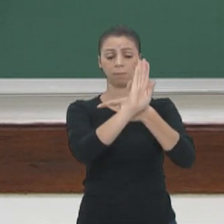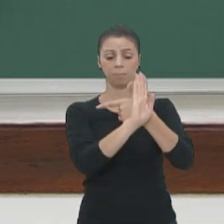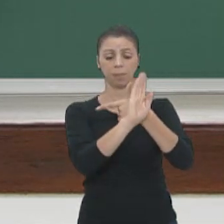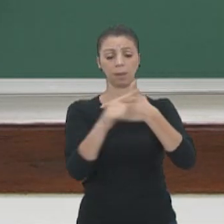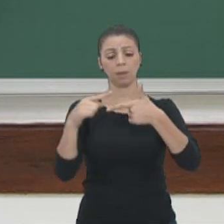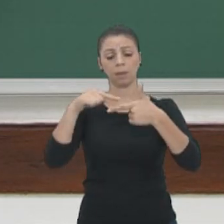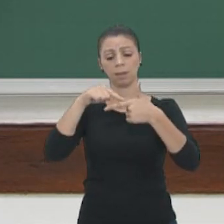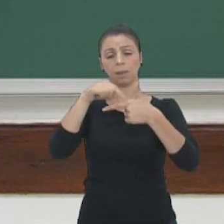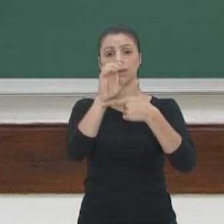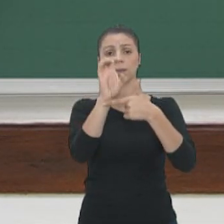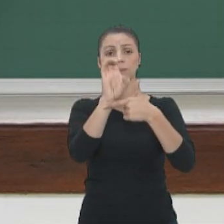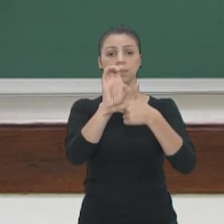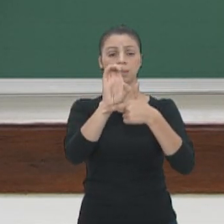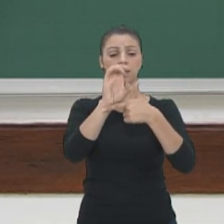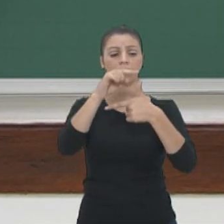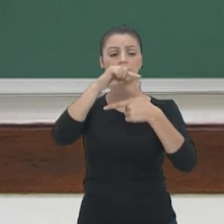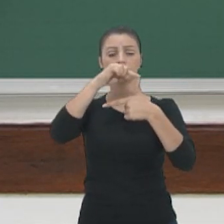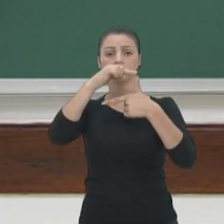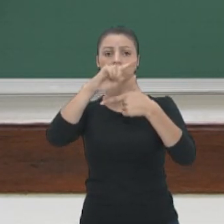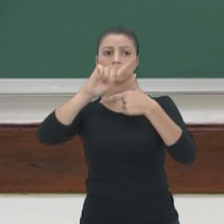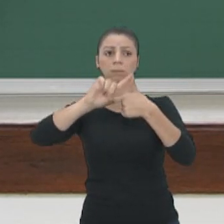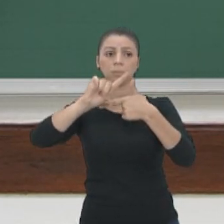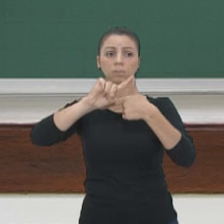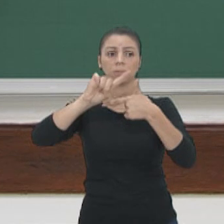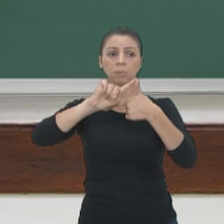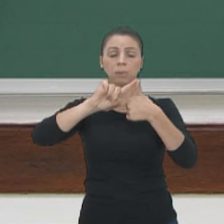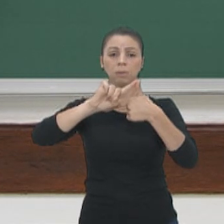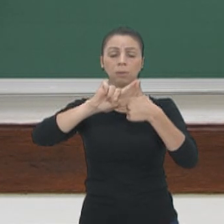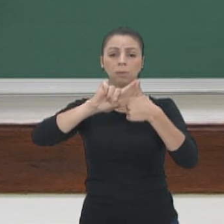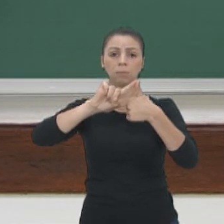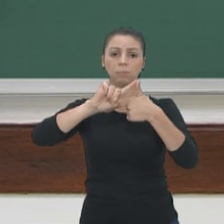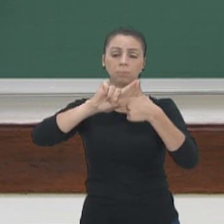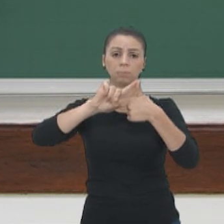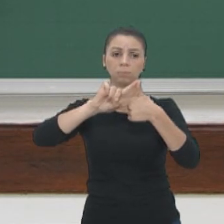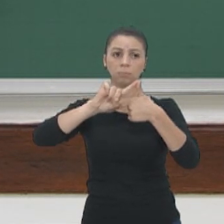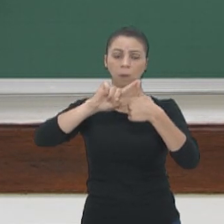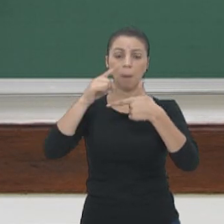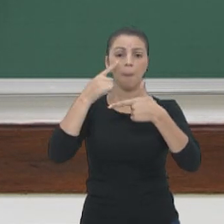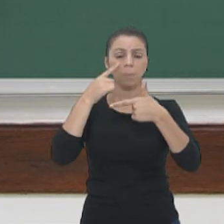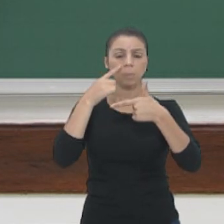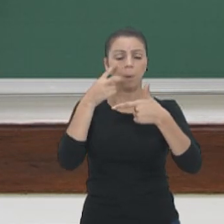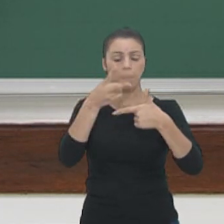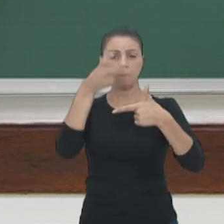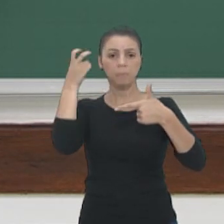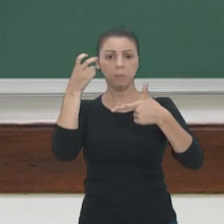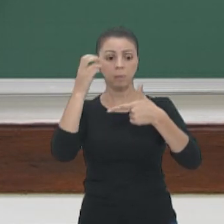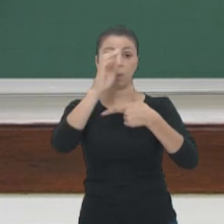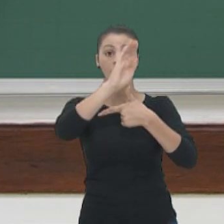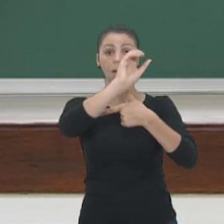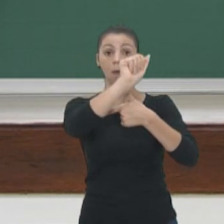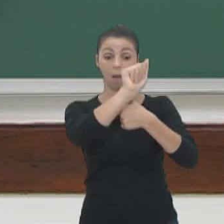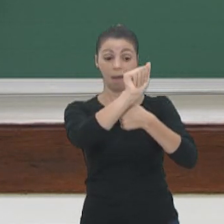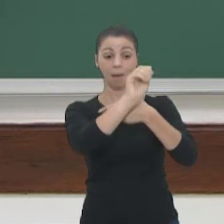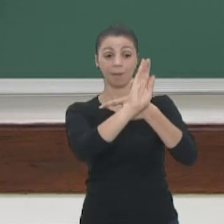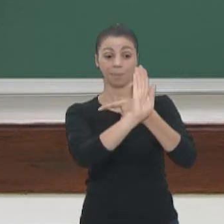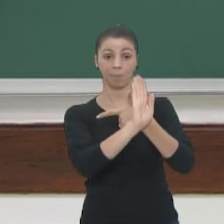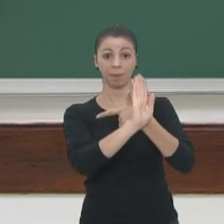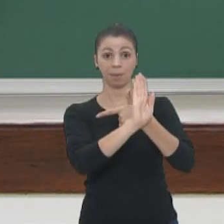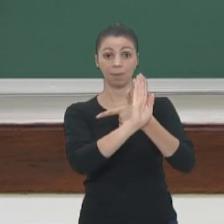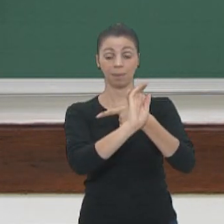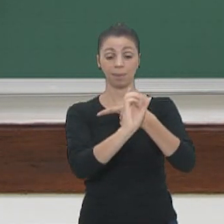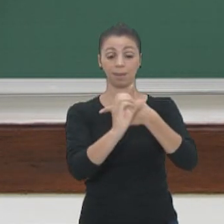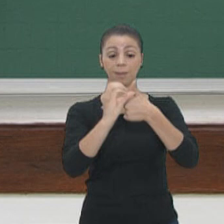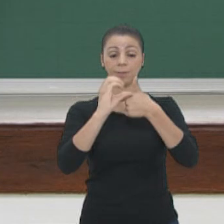O triângulo ABC ou o triângulo ABD? Não, eu ABC. Então, veja,